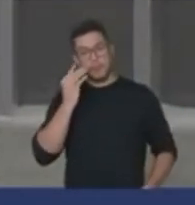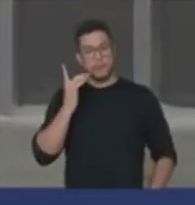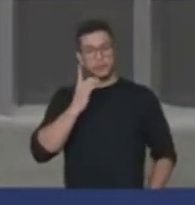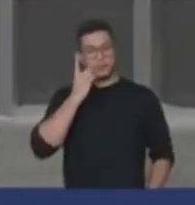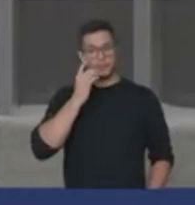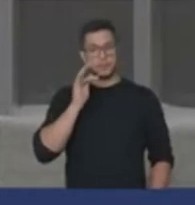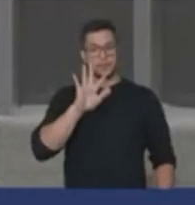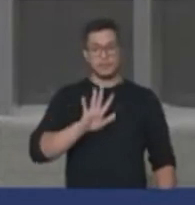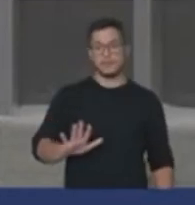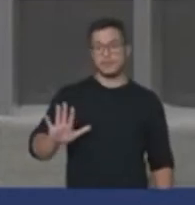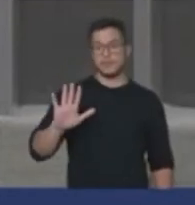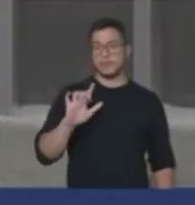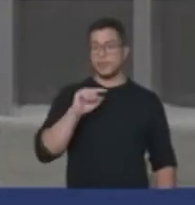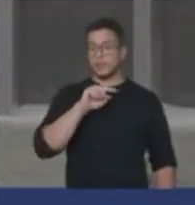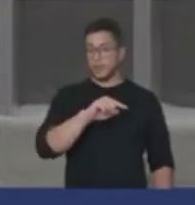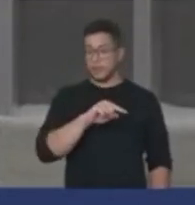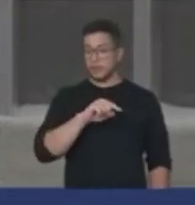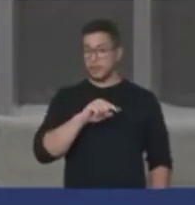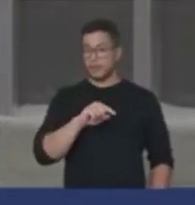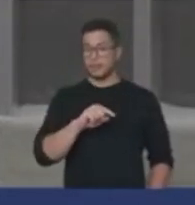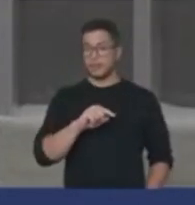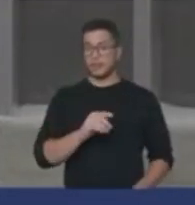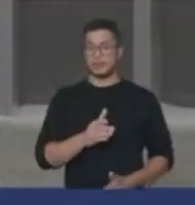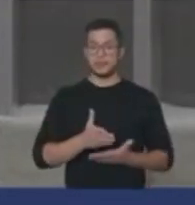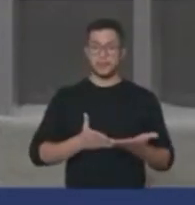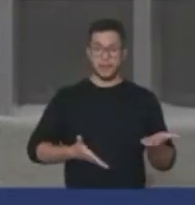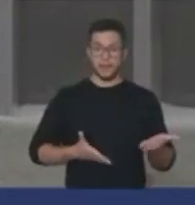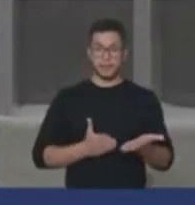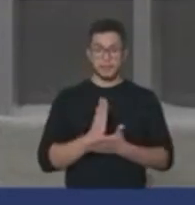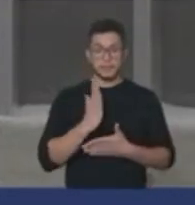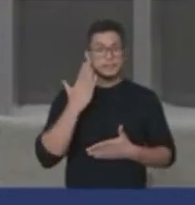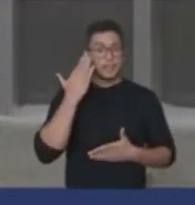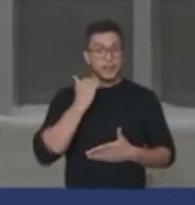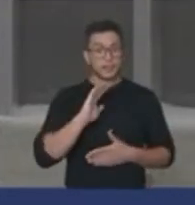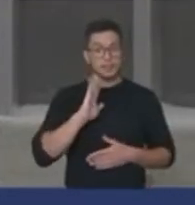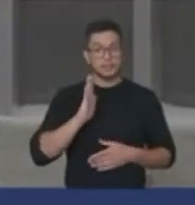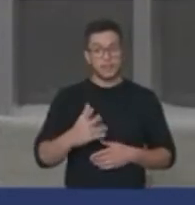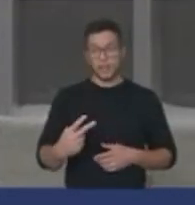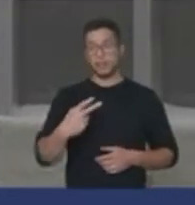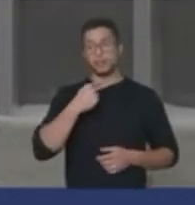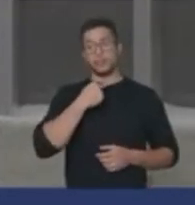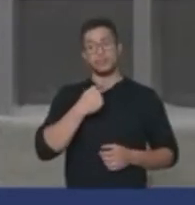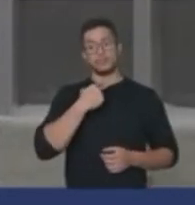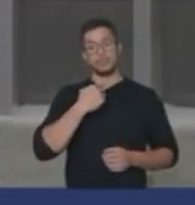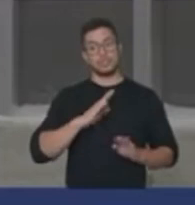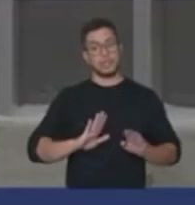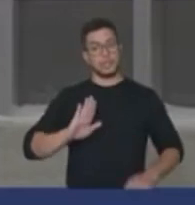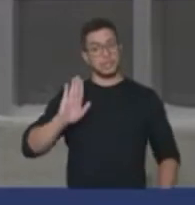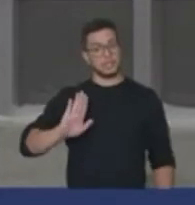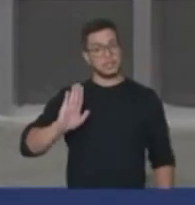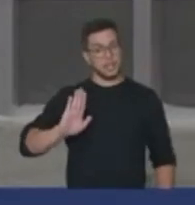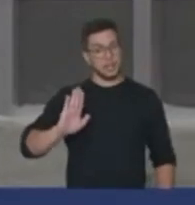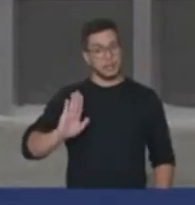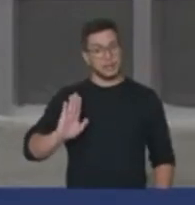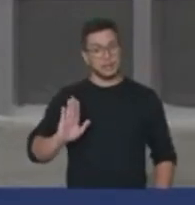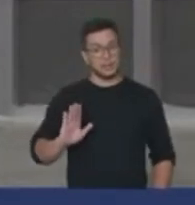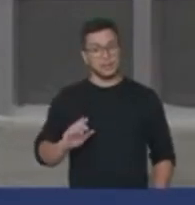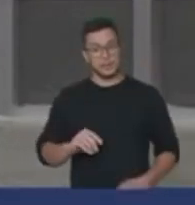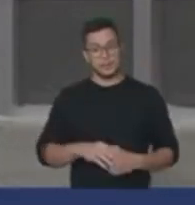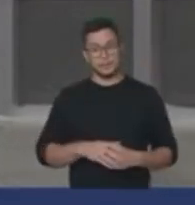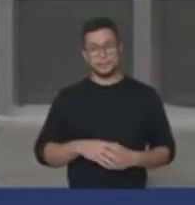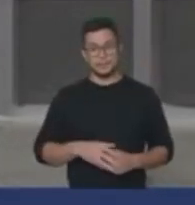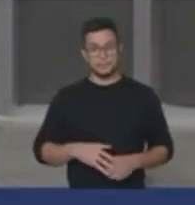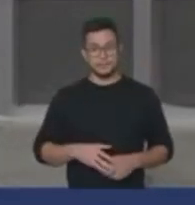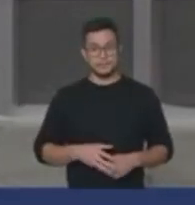sabendo que não podia ser candidato. Alguém que diz que defendia a justiça nesse Brasil e que pertencia